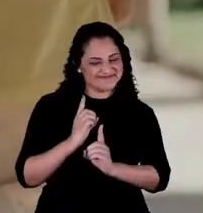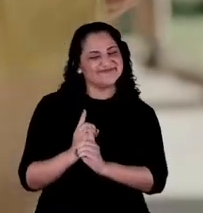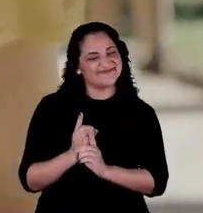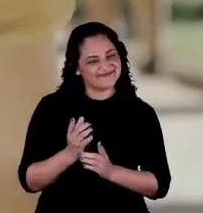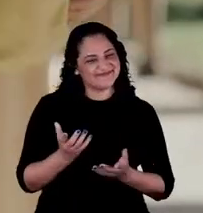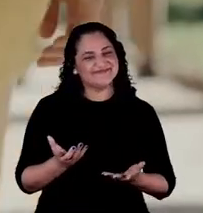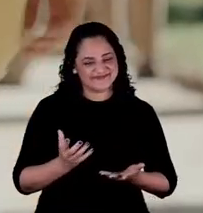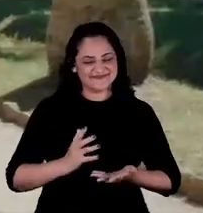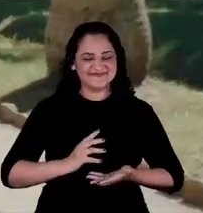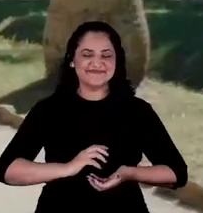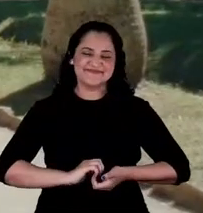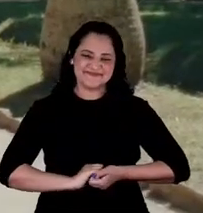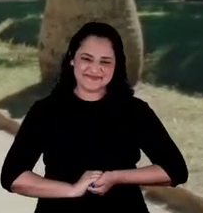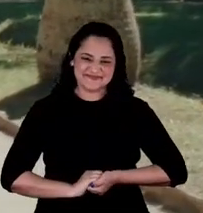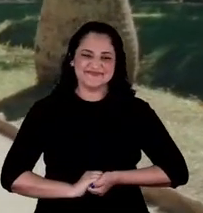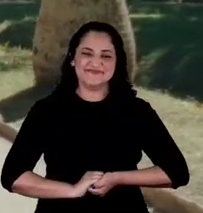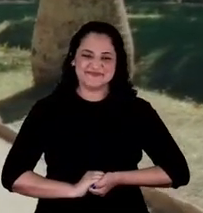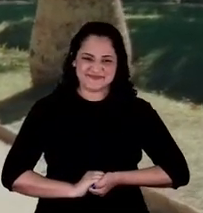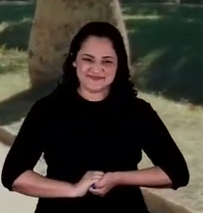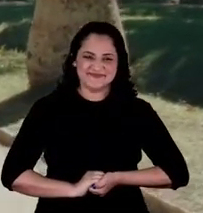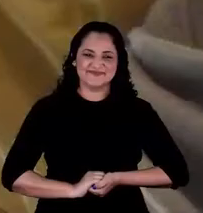e gera encontros